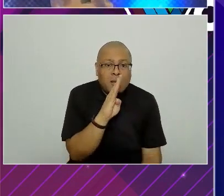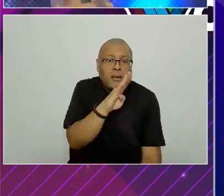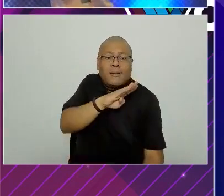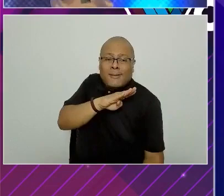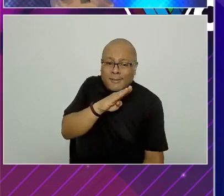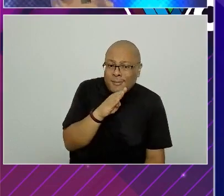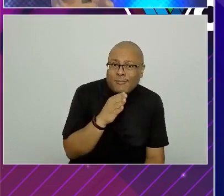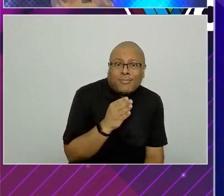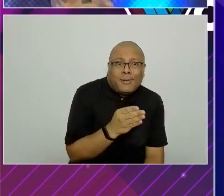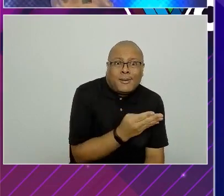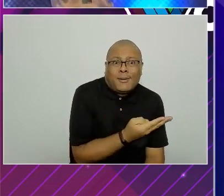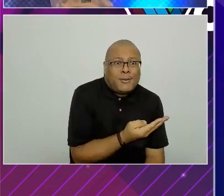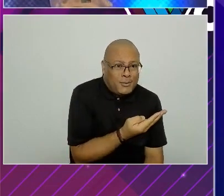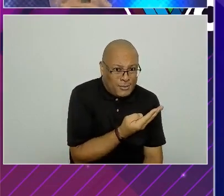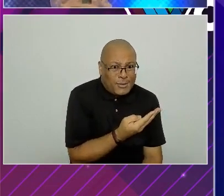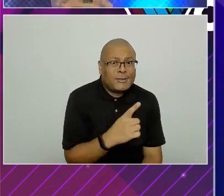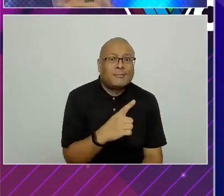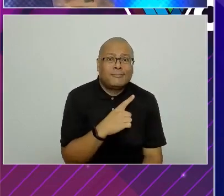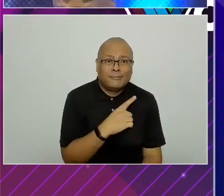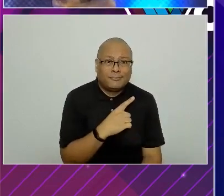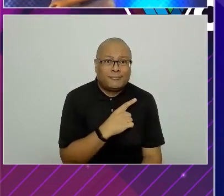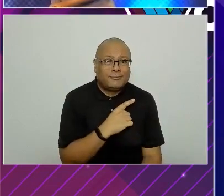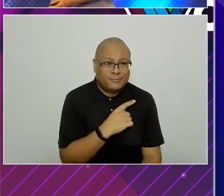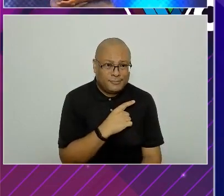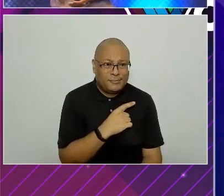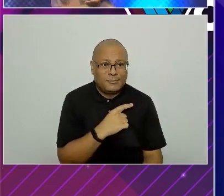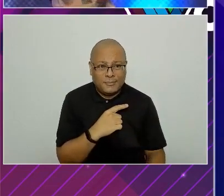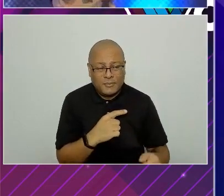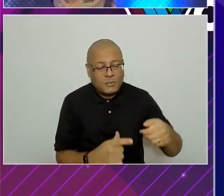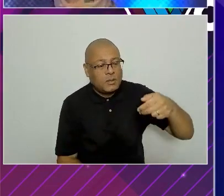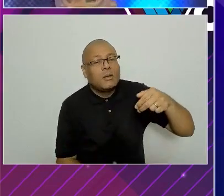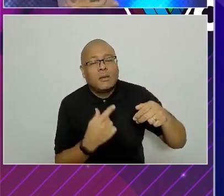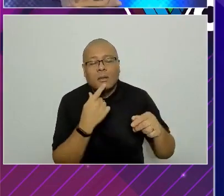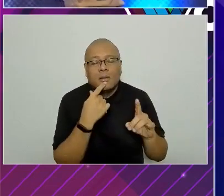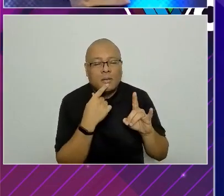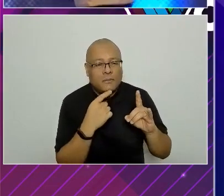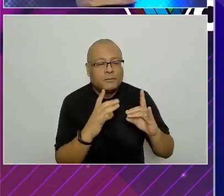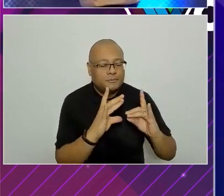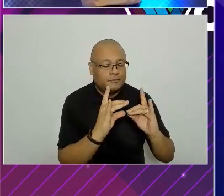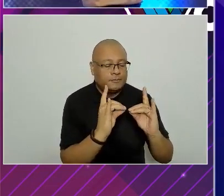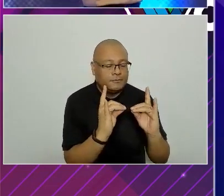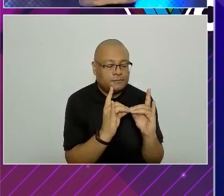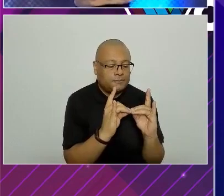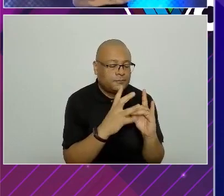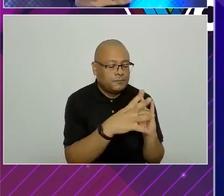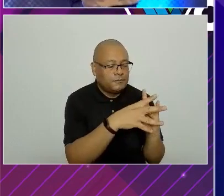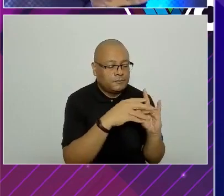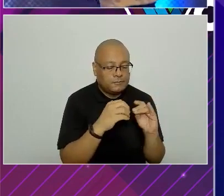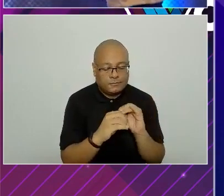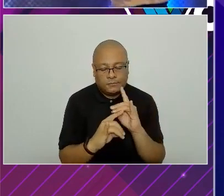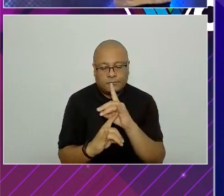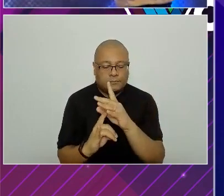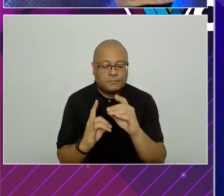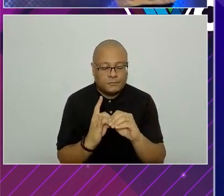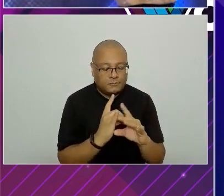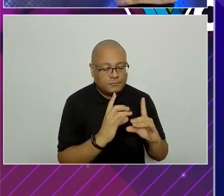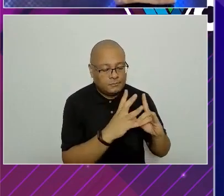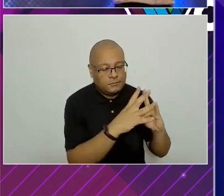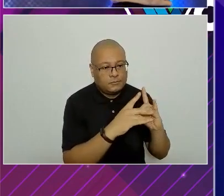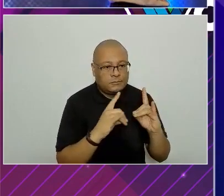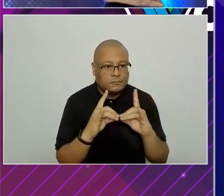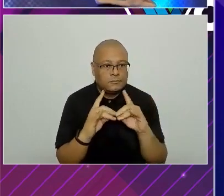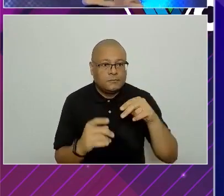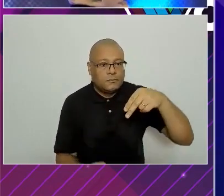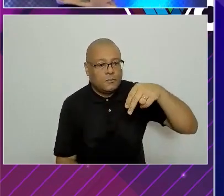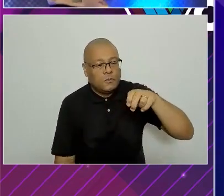de unidades, né, de neurônios e unidades de processamento, como que é a dinâmica dessas redes em uma máquina, pensando em